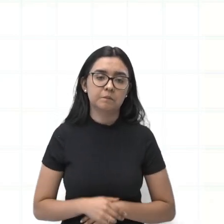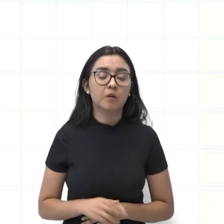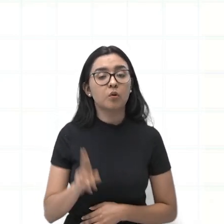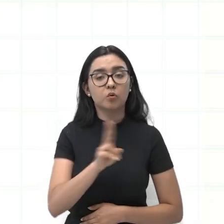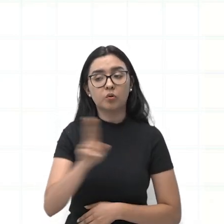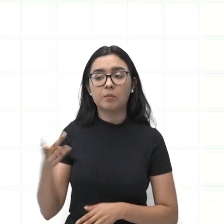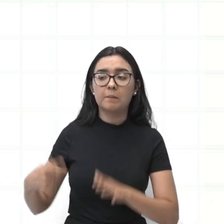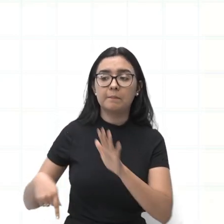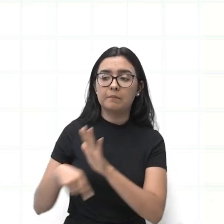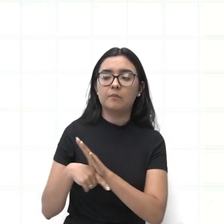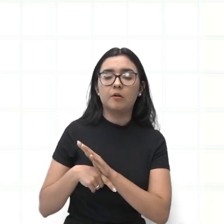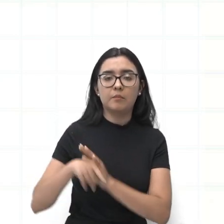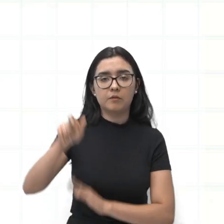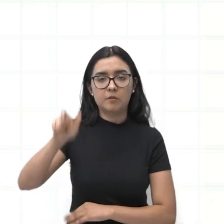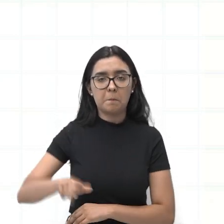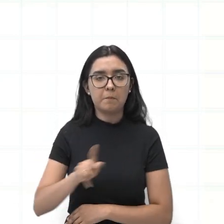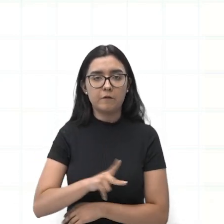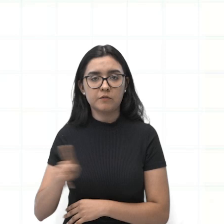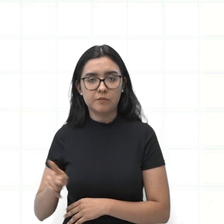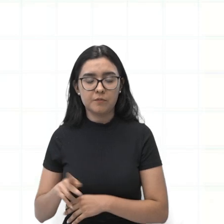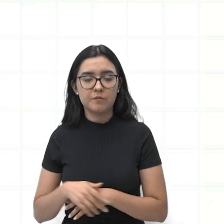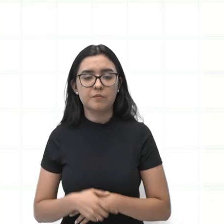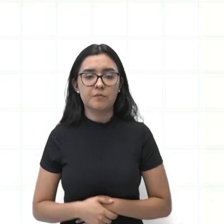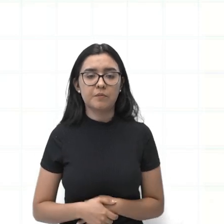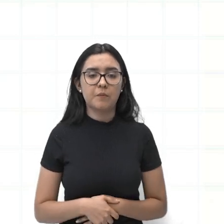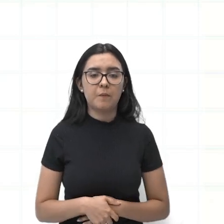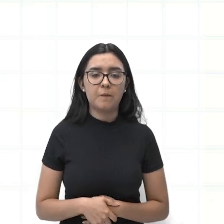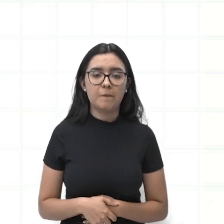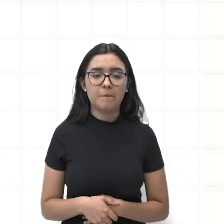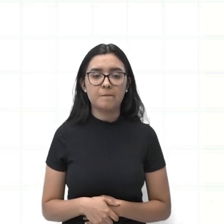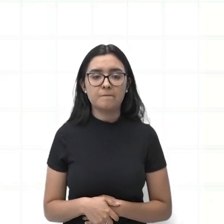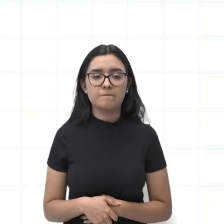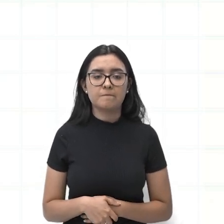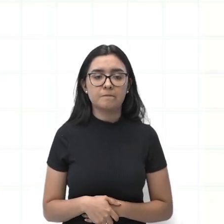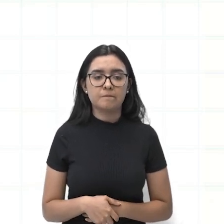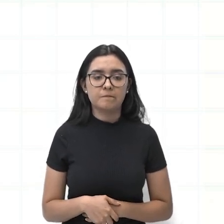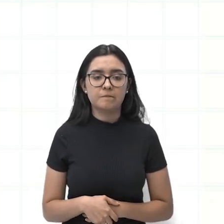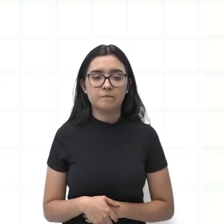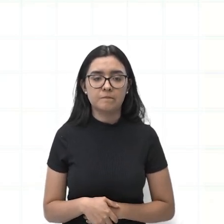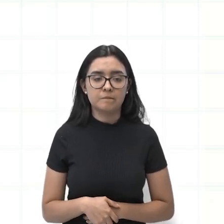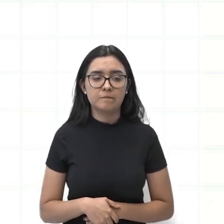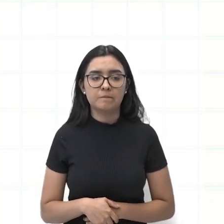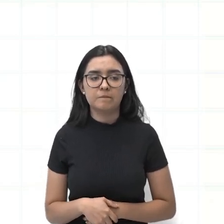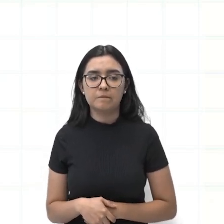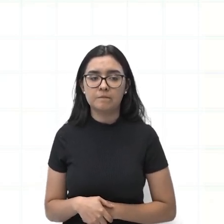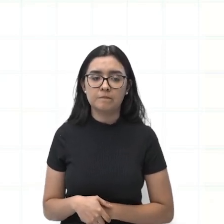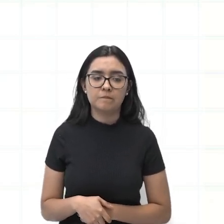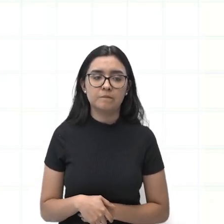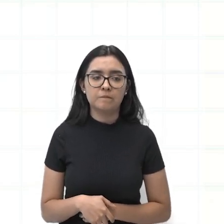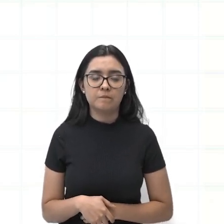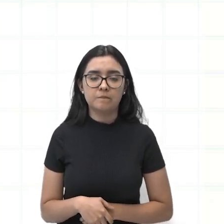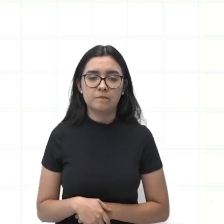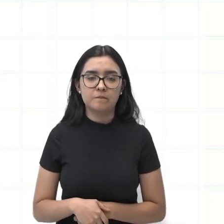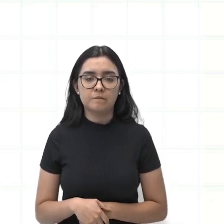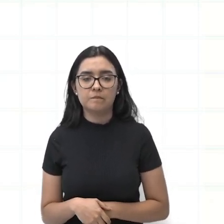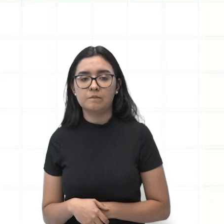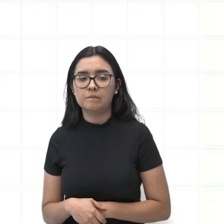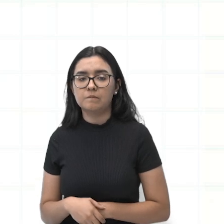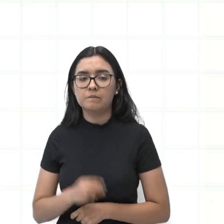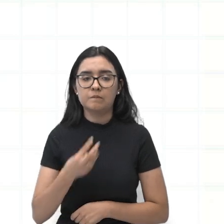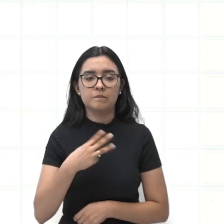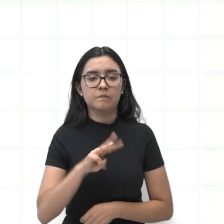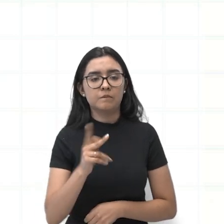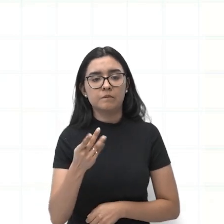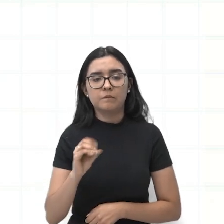esse nome pertence a esse professor aqui, tá? What is your teacher's name? Qual é o nome do seu professor? E